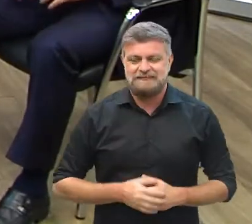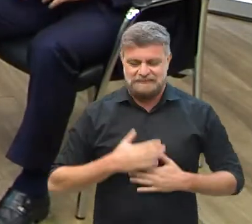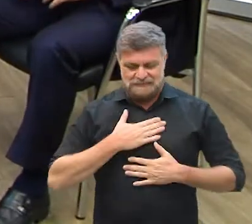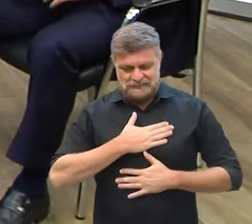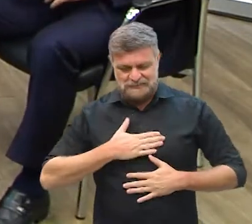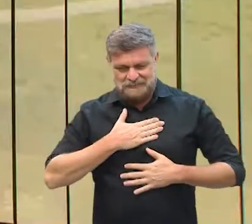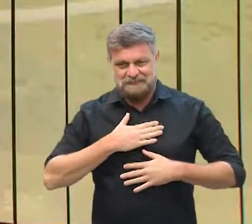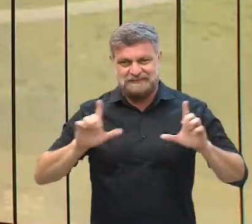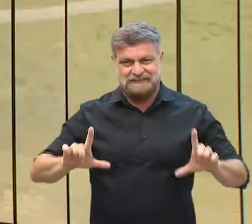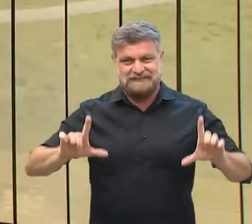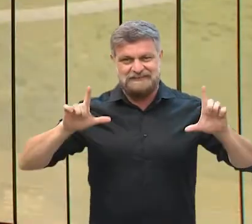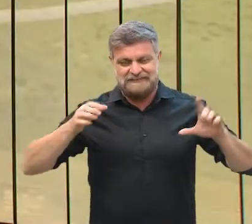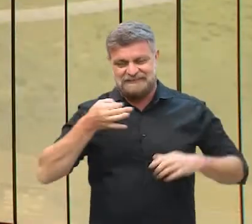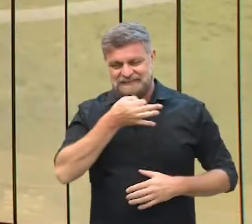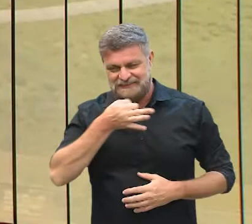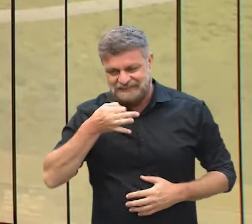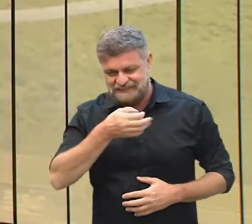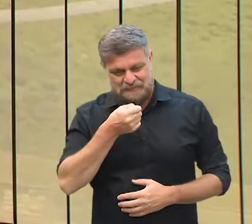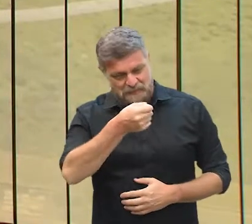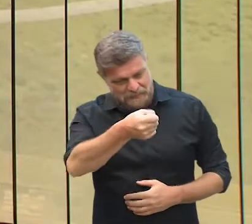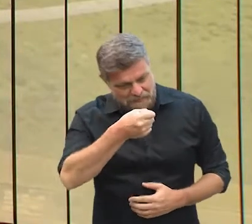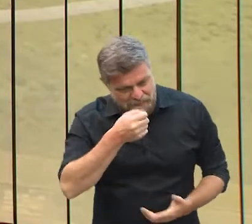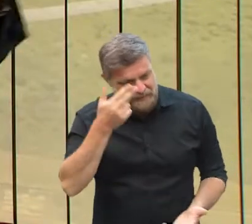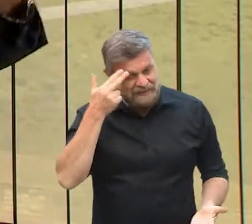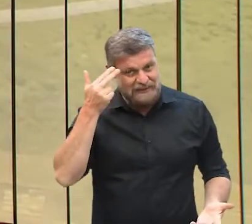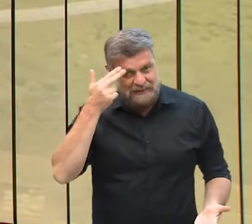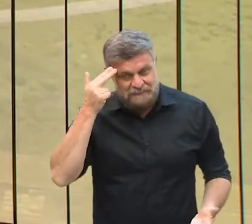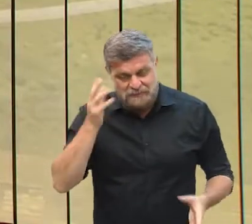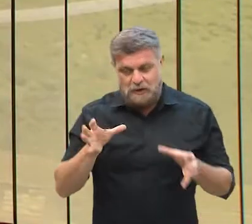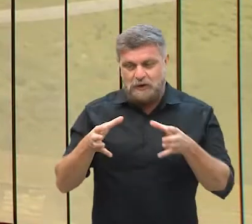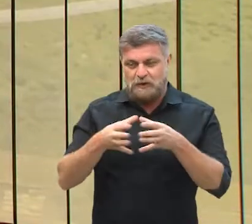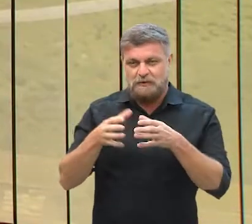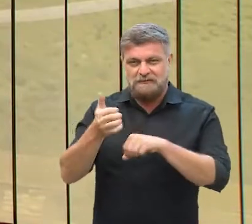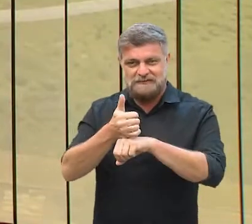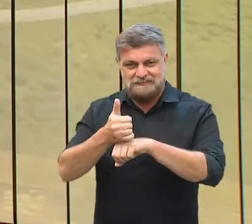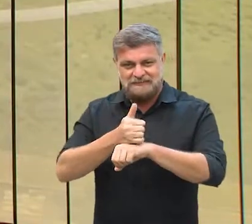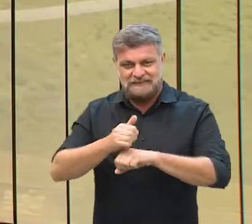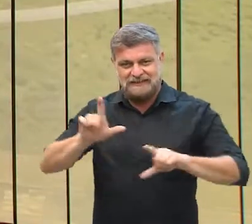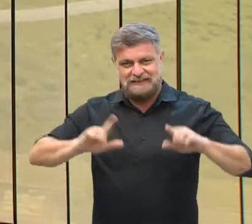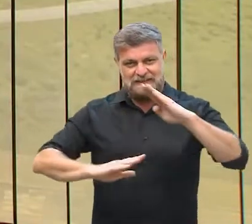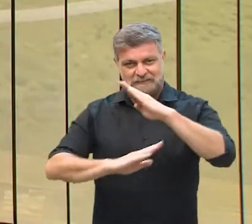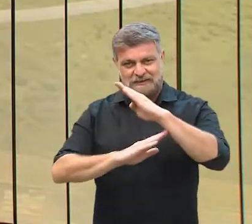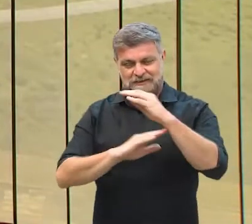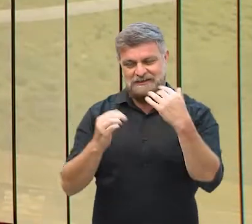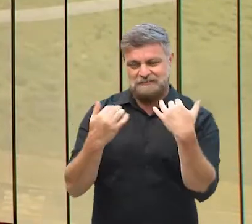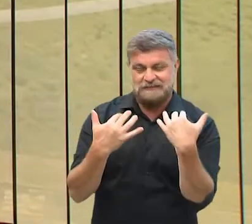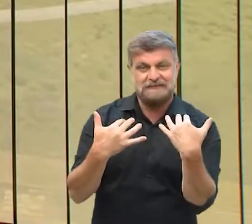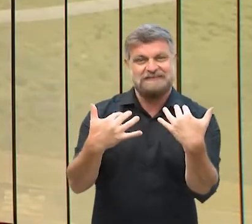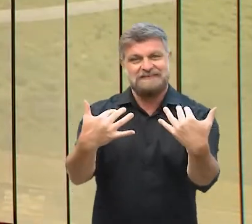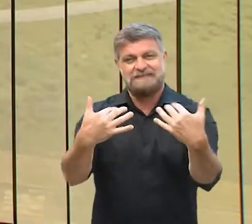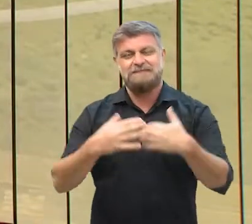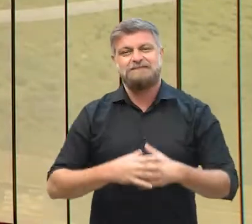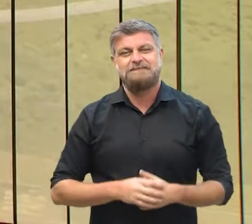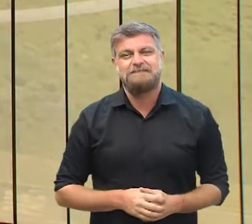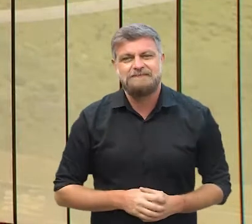Perfil e muitas profissões antes de chegar ao Legislativo Campineiro. É um prazer estar aqui com vocês,